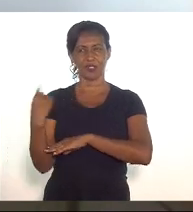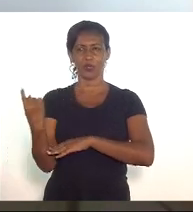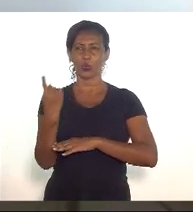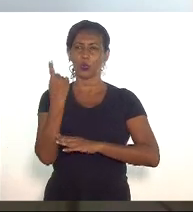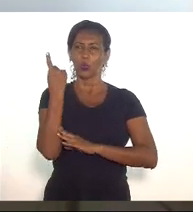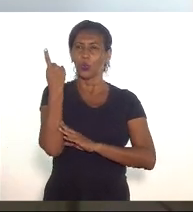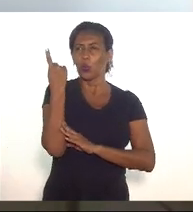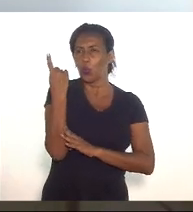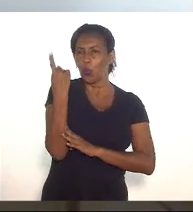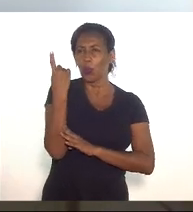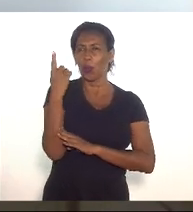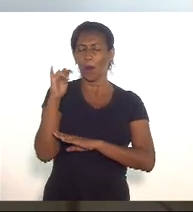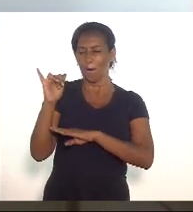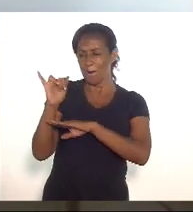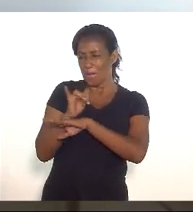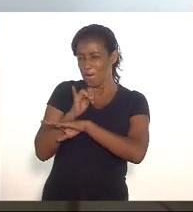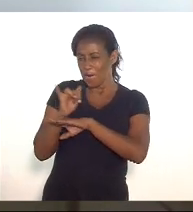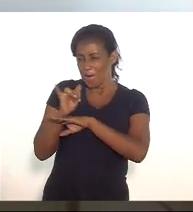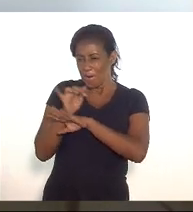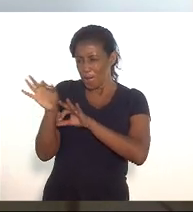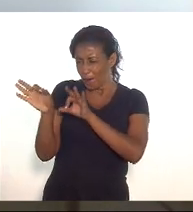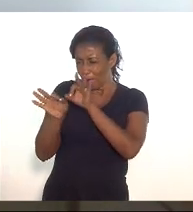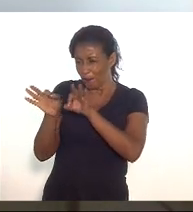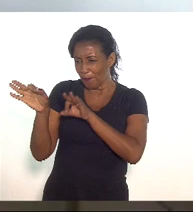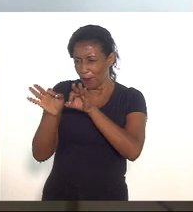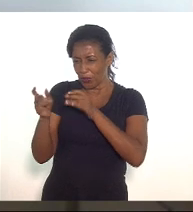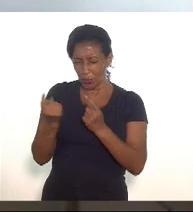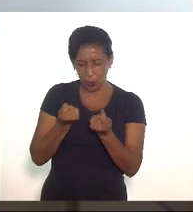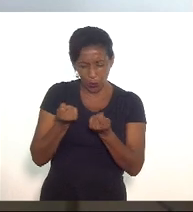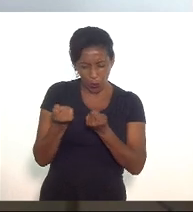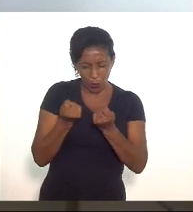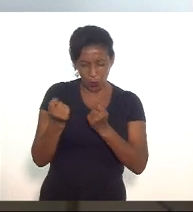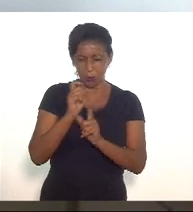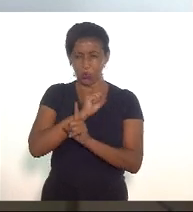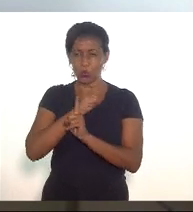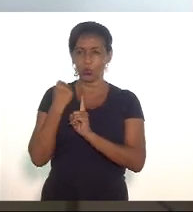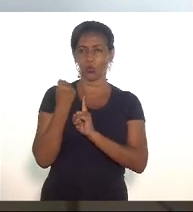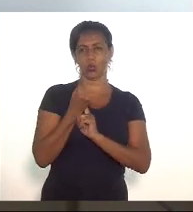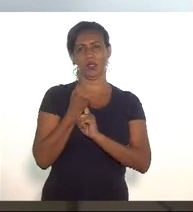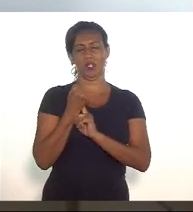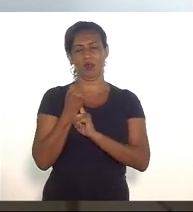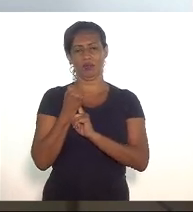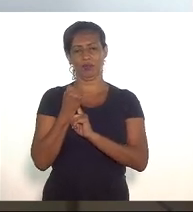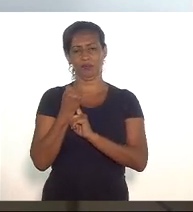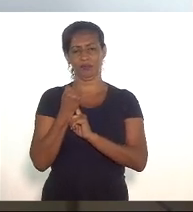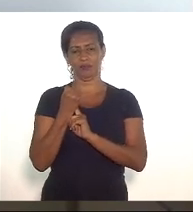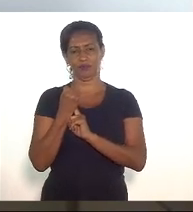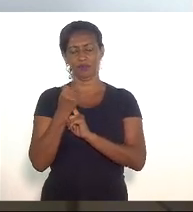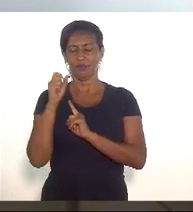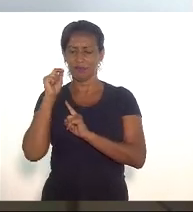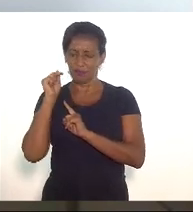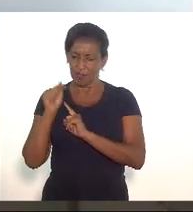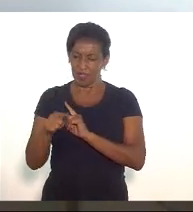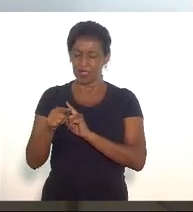um plano estratégico de desenvolvimento econômico e social. Este